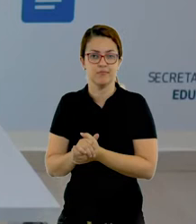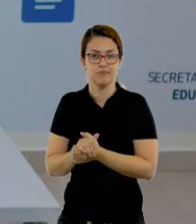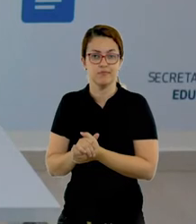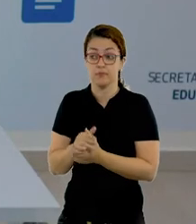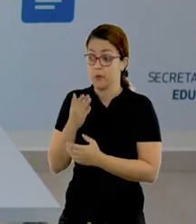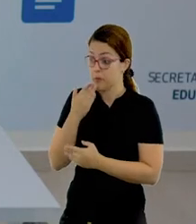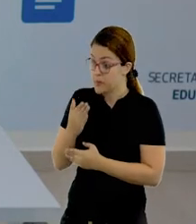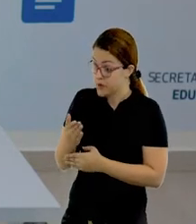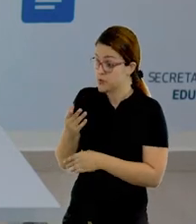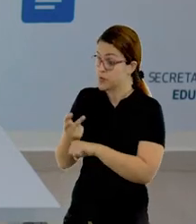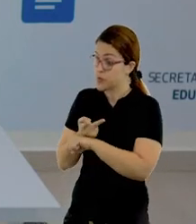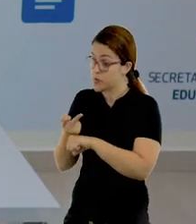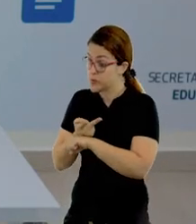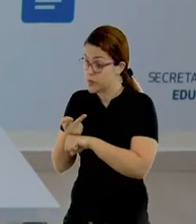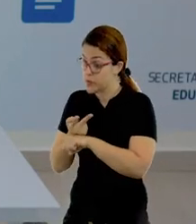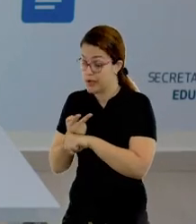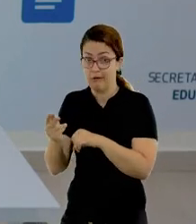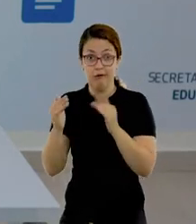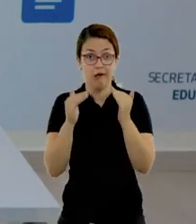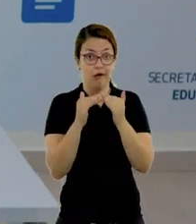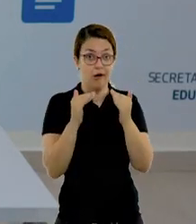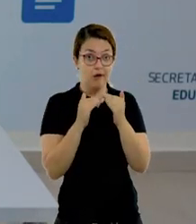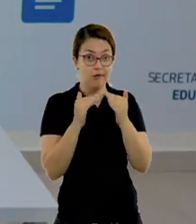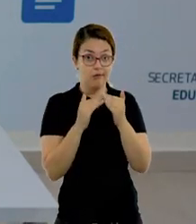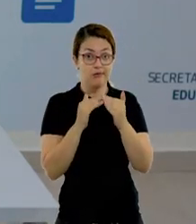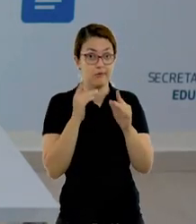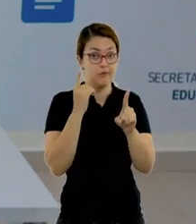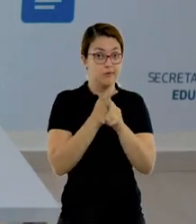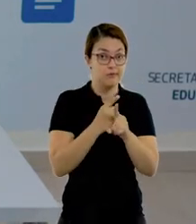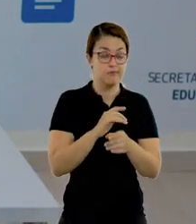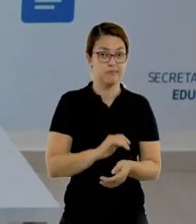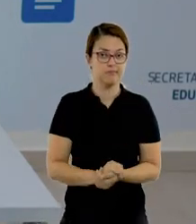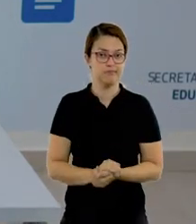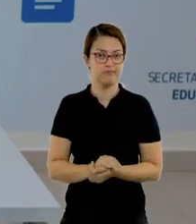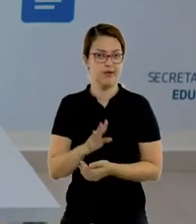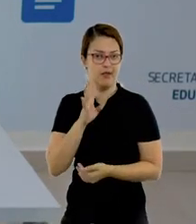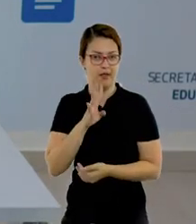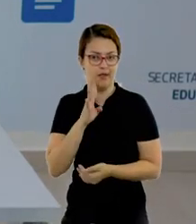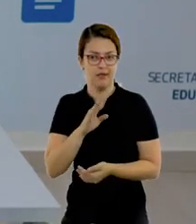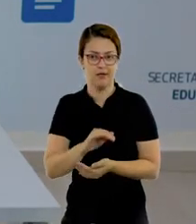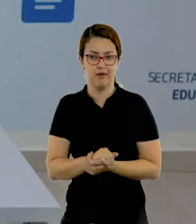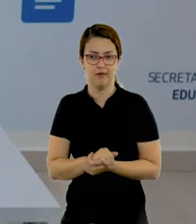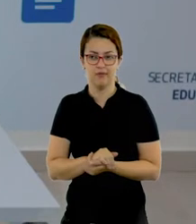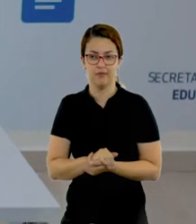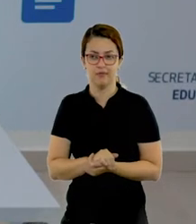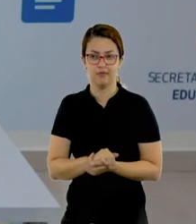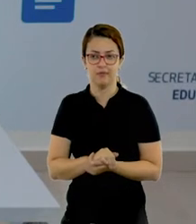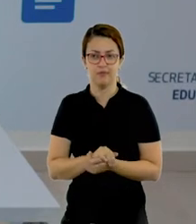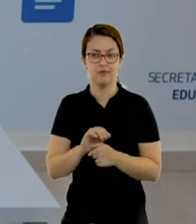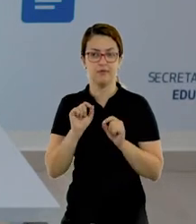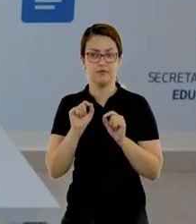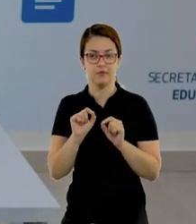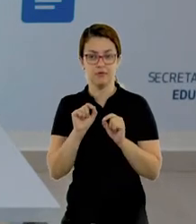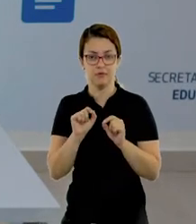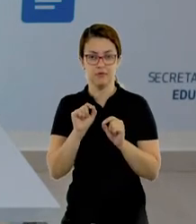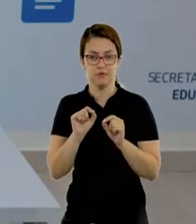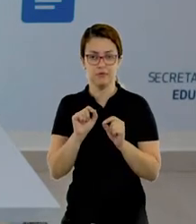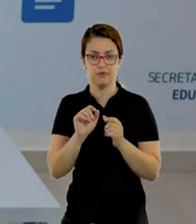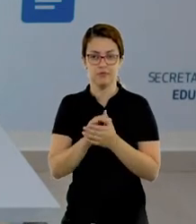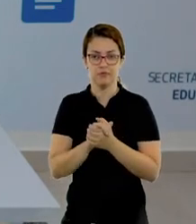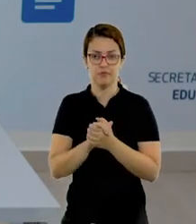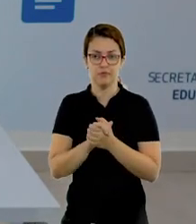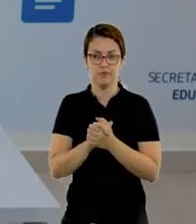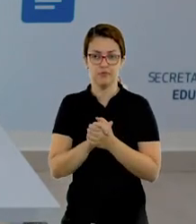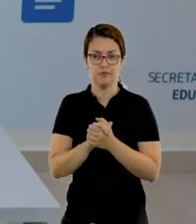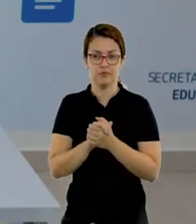e peça para ela procurar na casa. Para ficar mais divertido, você pode utilizar a sequência de hot or cold, que significa quente ou